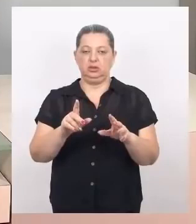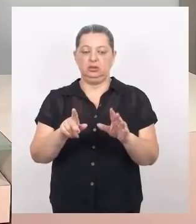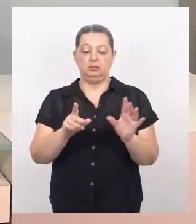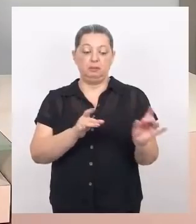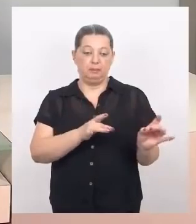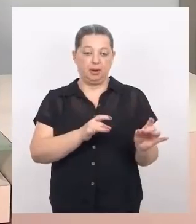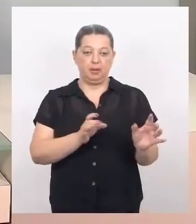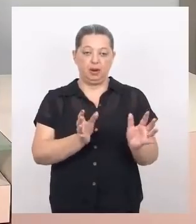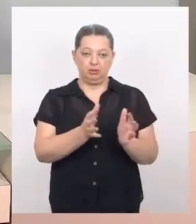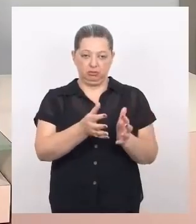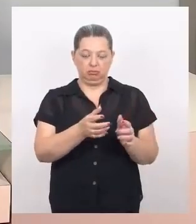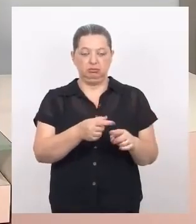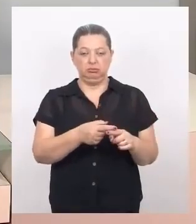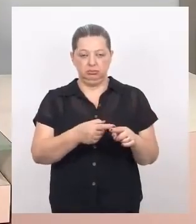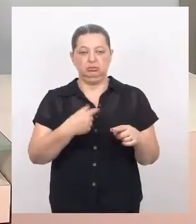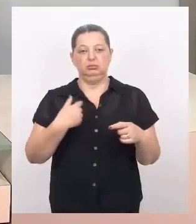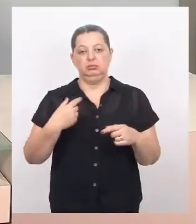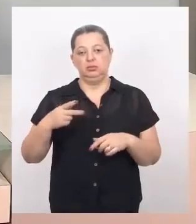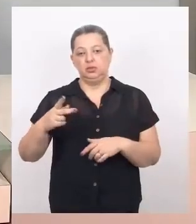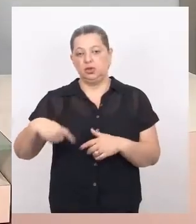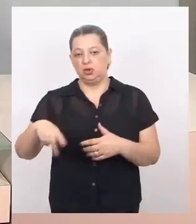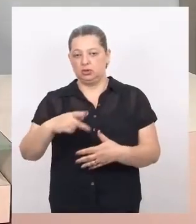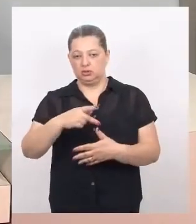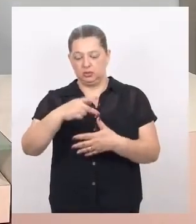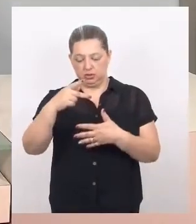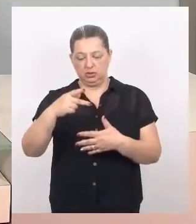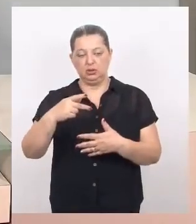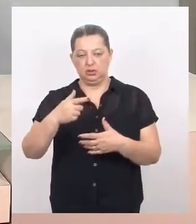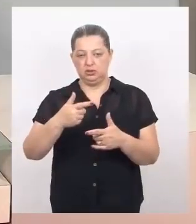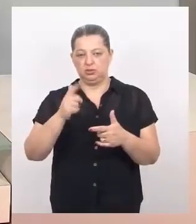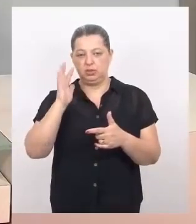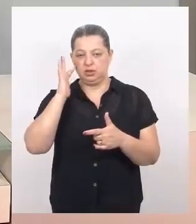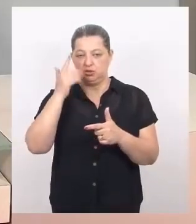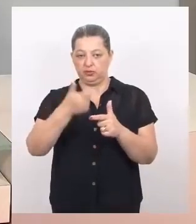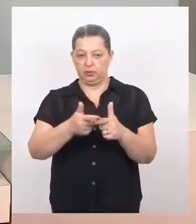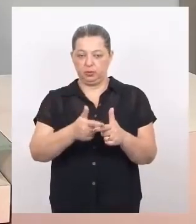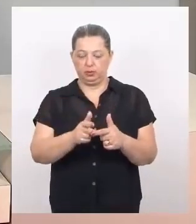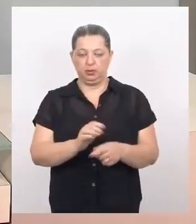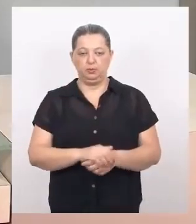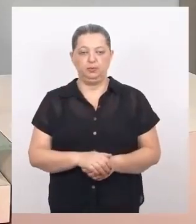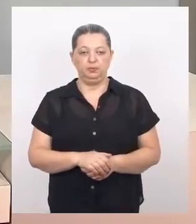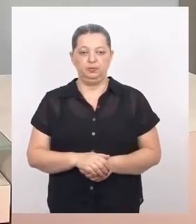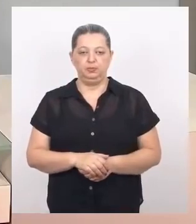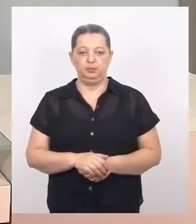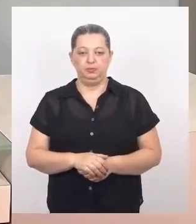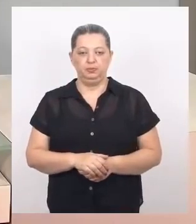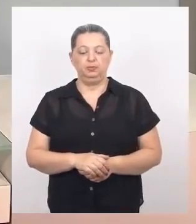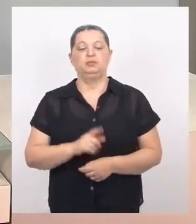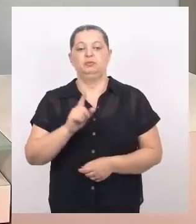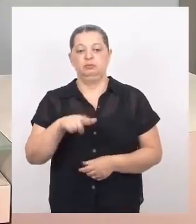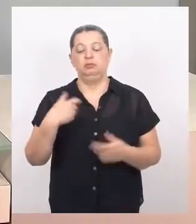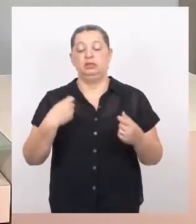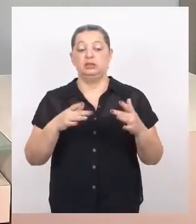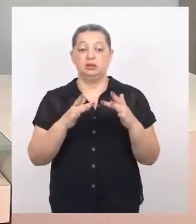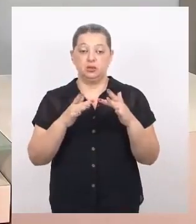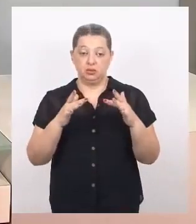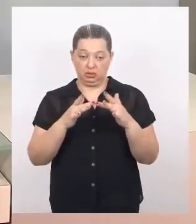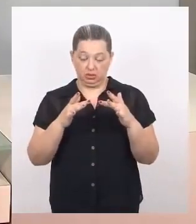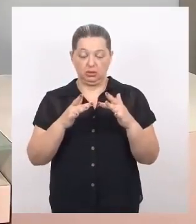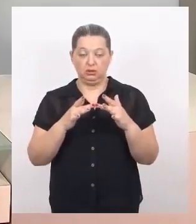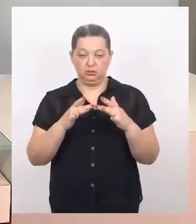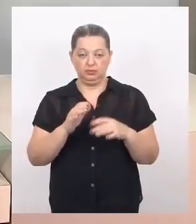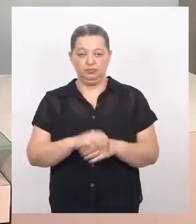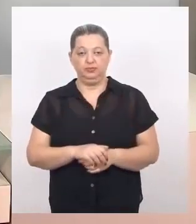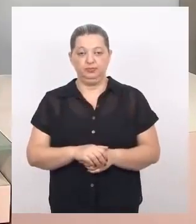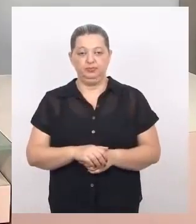tem sido nossa prioridade para resolver esses problemas, tá bom? Então, nesse caso, entre em contato com o